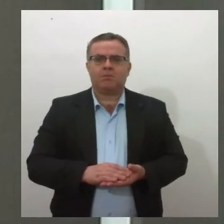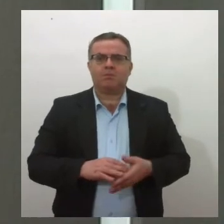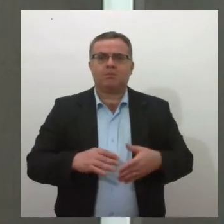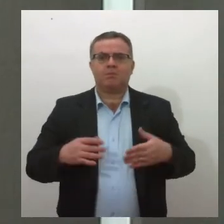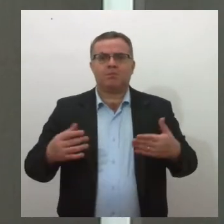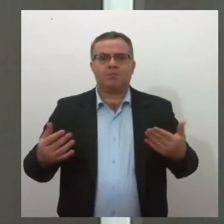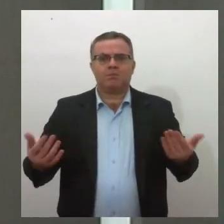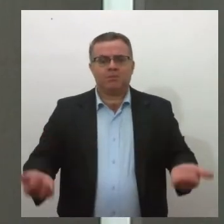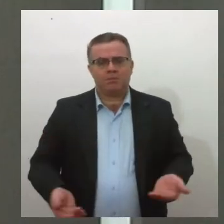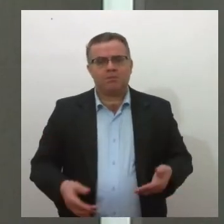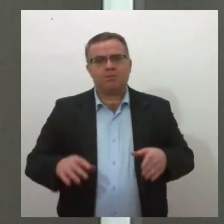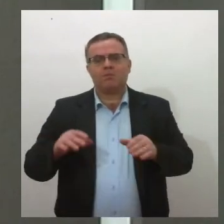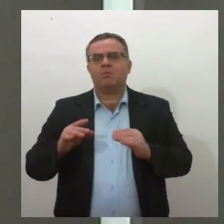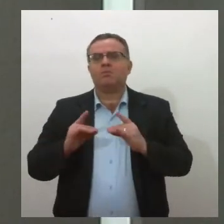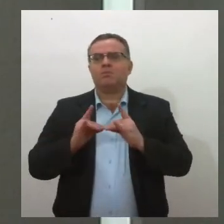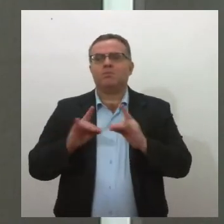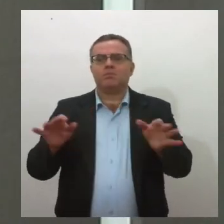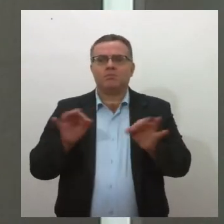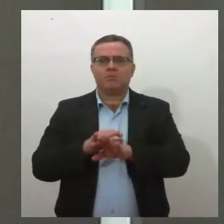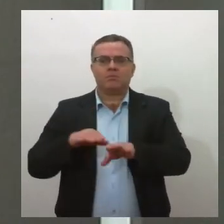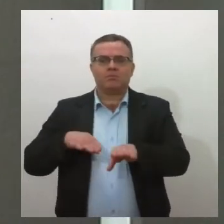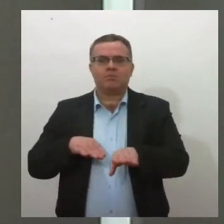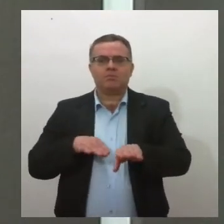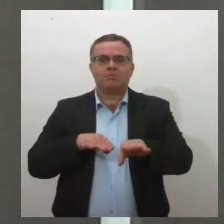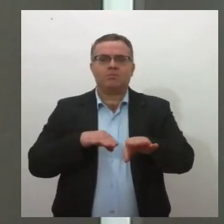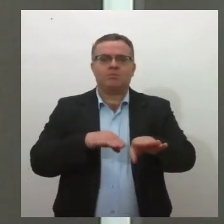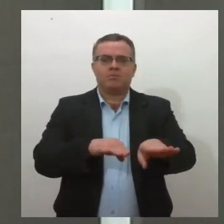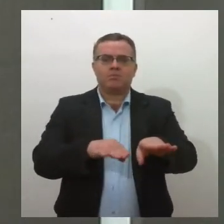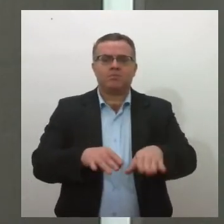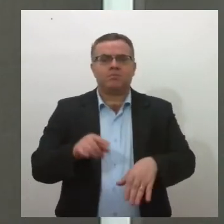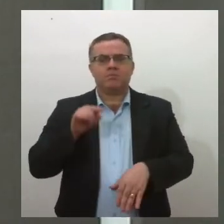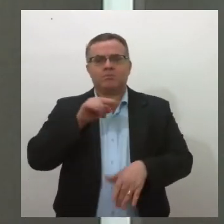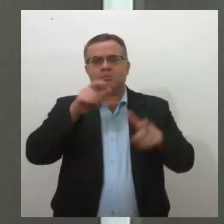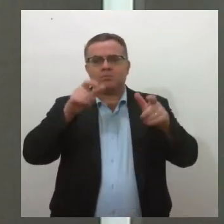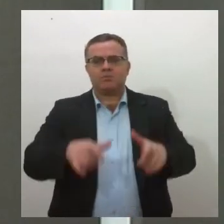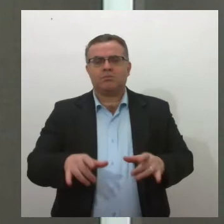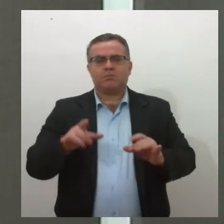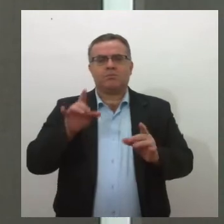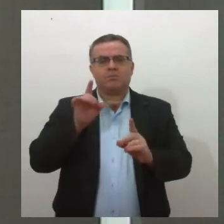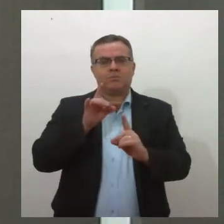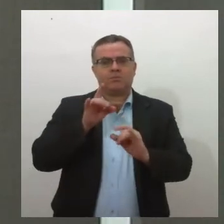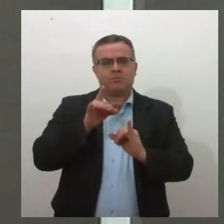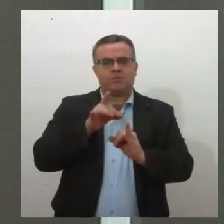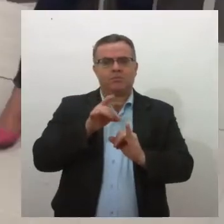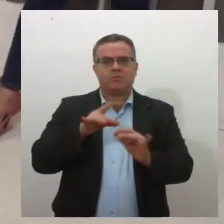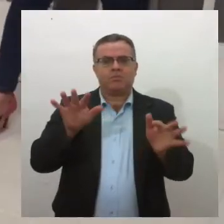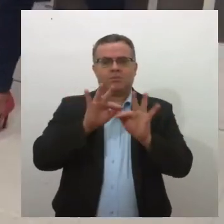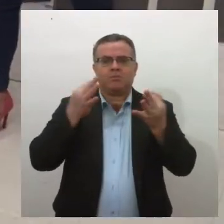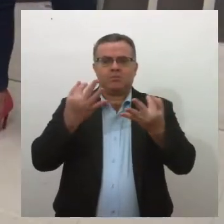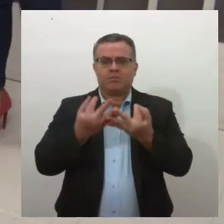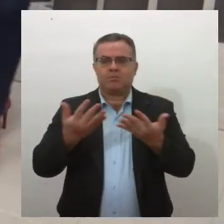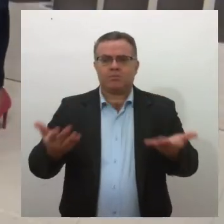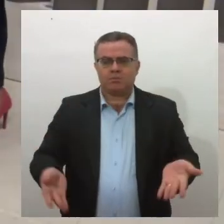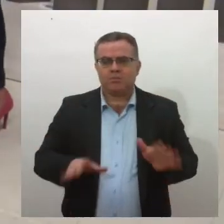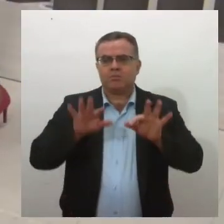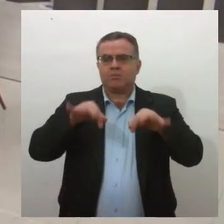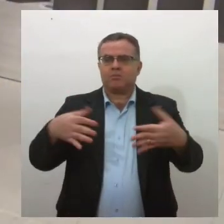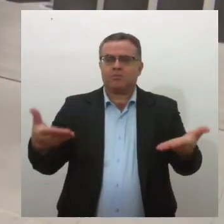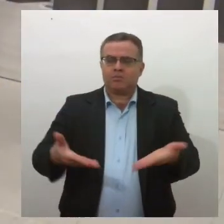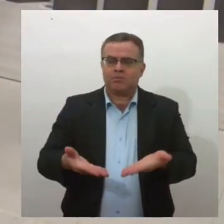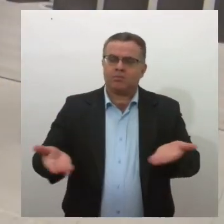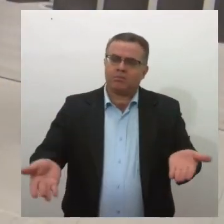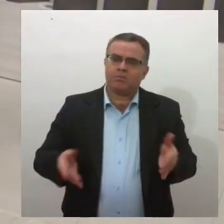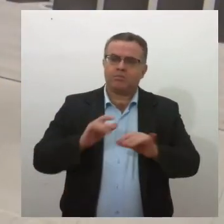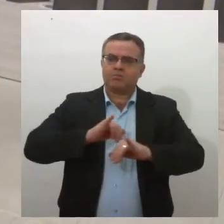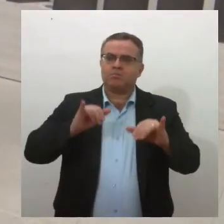Após o cortejo, o corpo de Reinaldo Moura foi cremado em Itaporanga, numa cerimônia restrita aos familiares. E a gente vai ficando por aqui. Outras